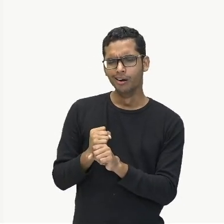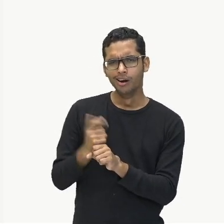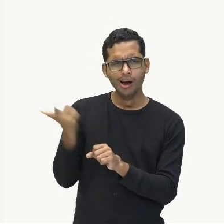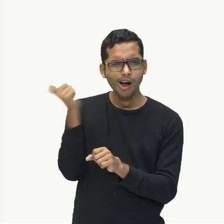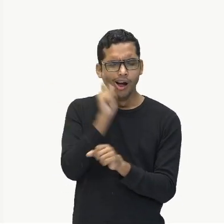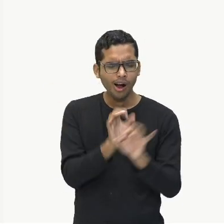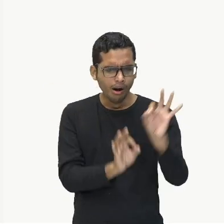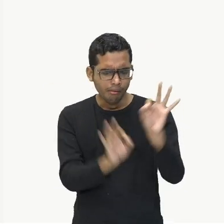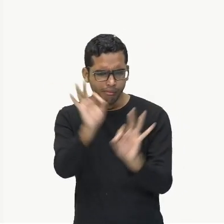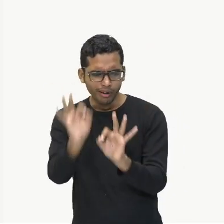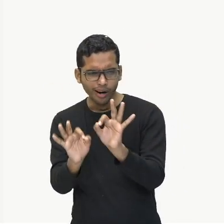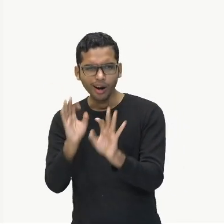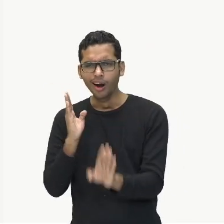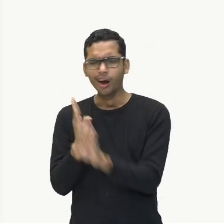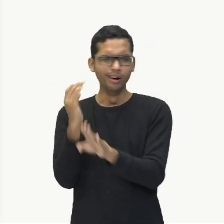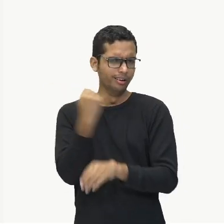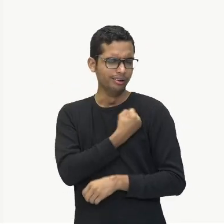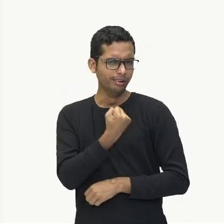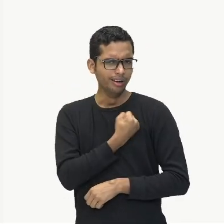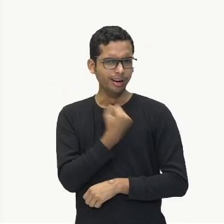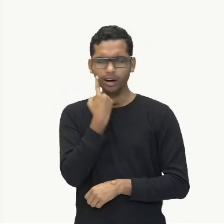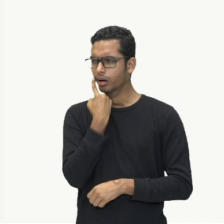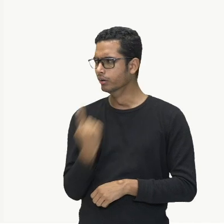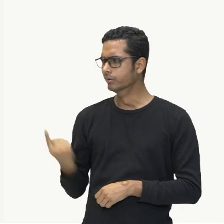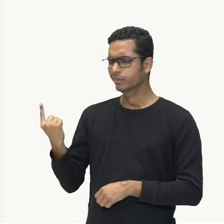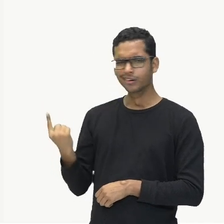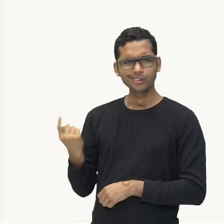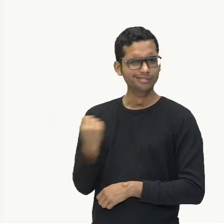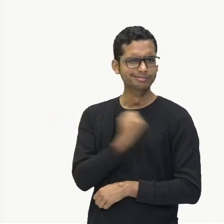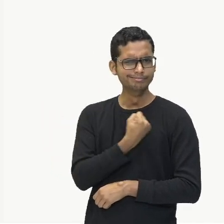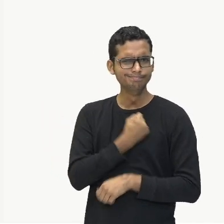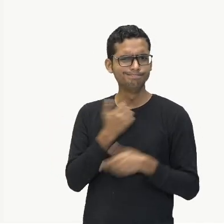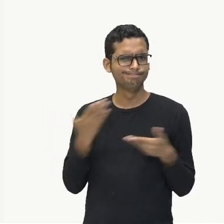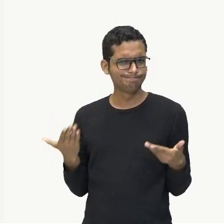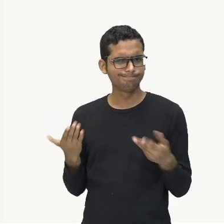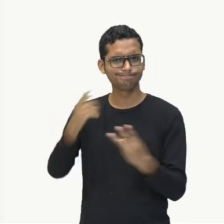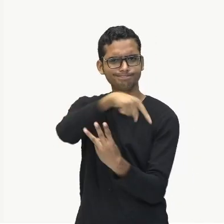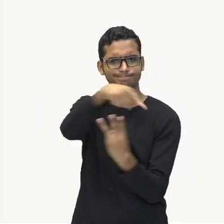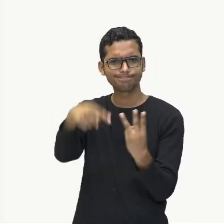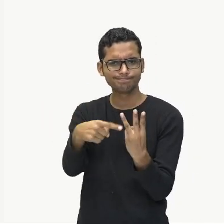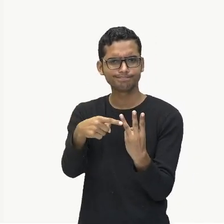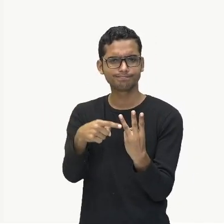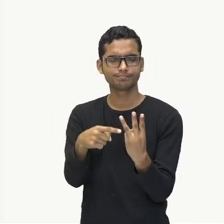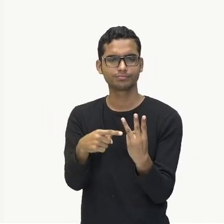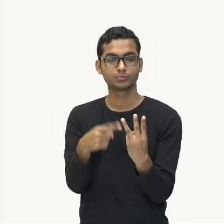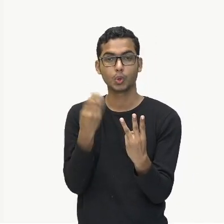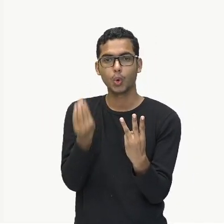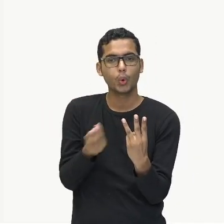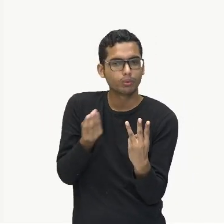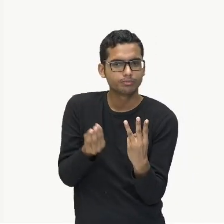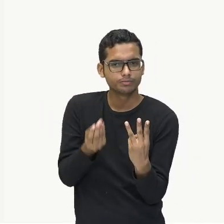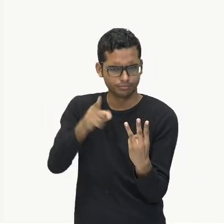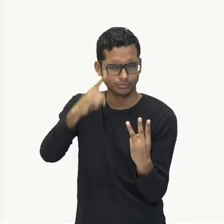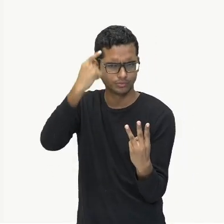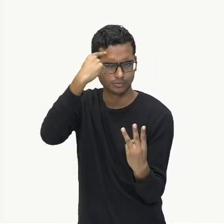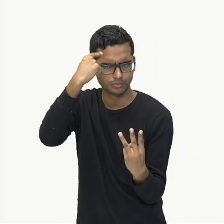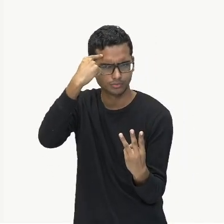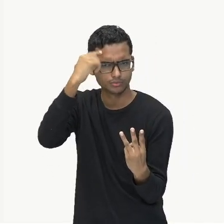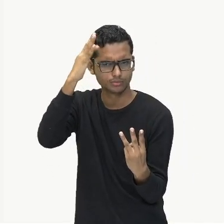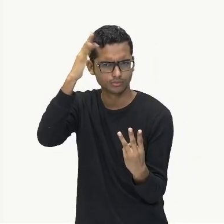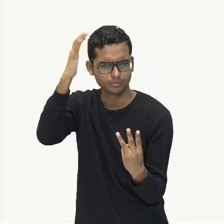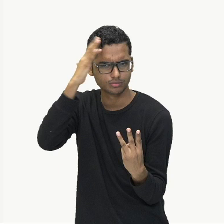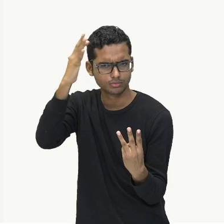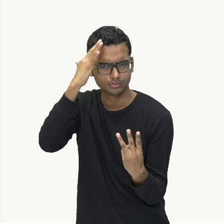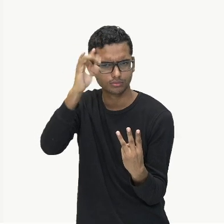fazer para descobrir que números são esses? E aí, você já tem alguma ideia de como é que a gente faz